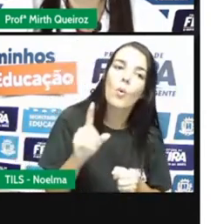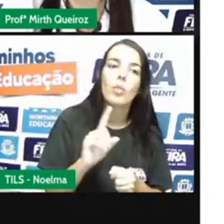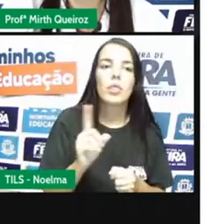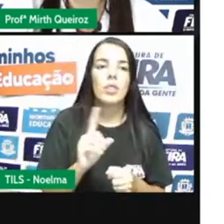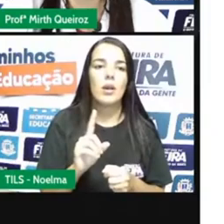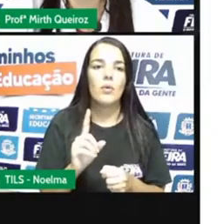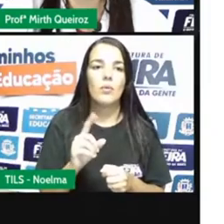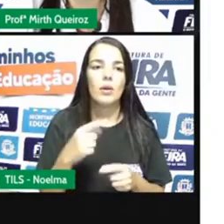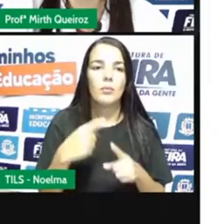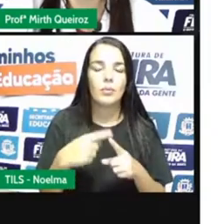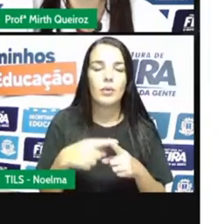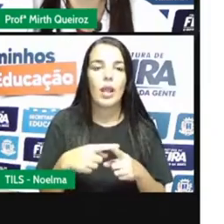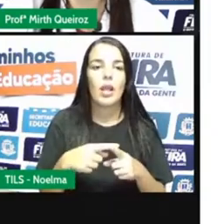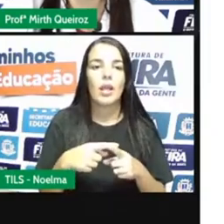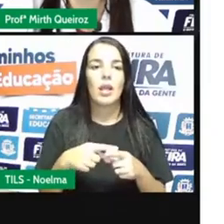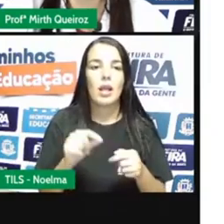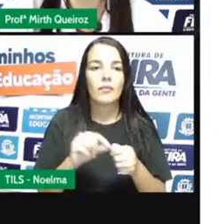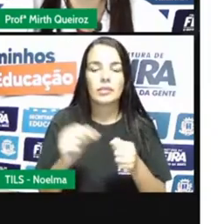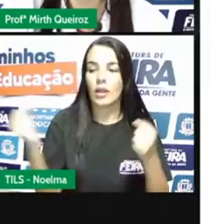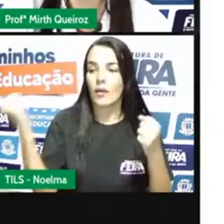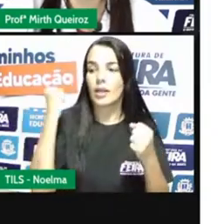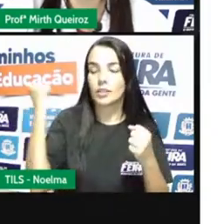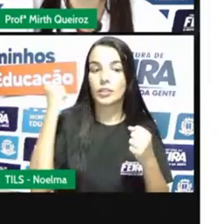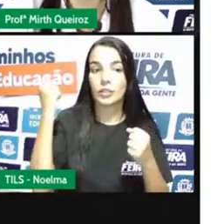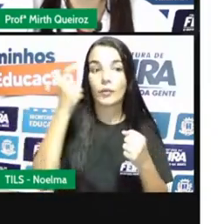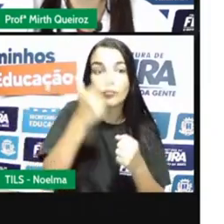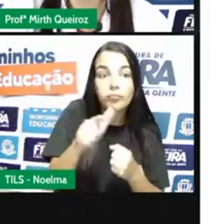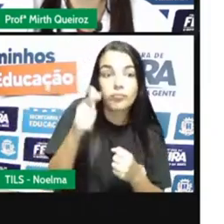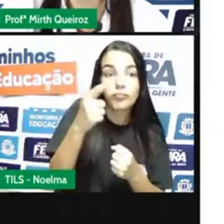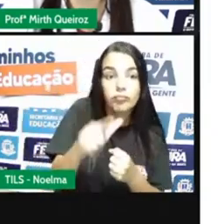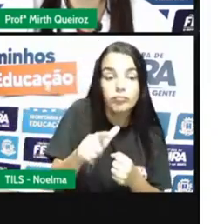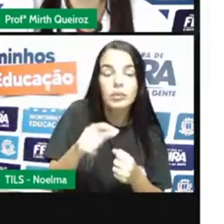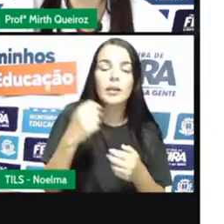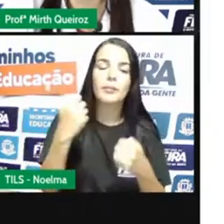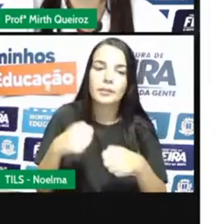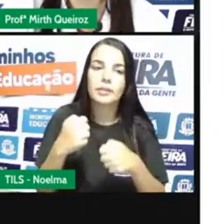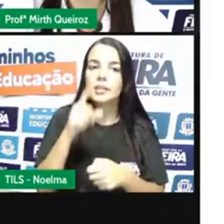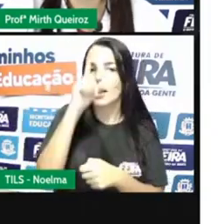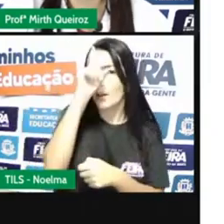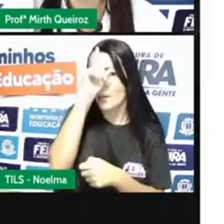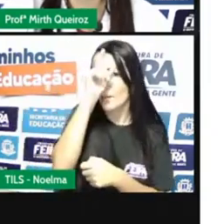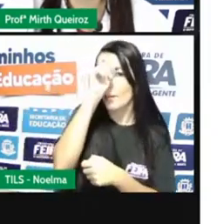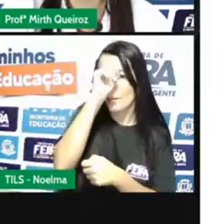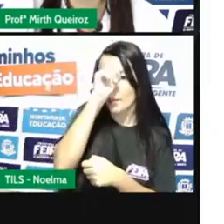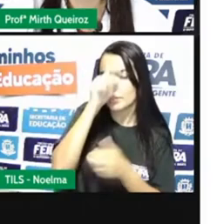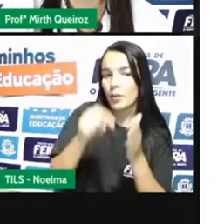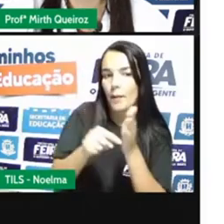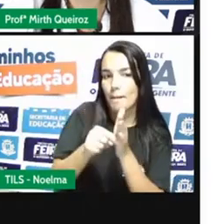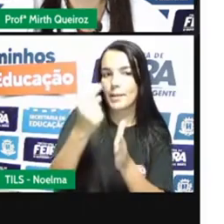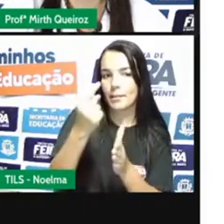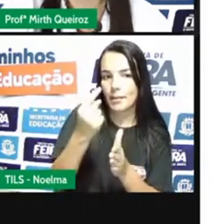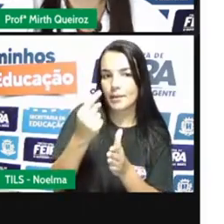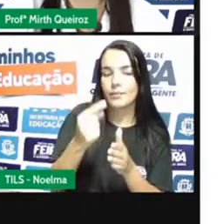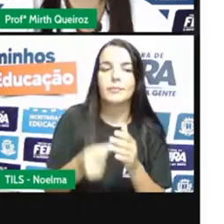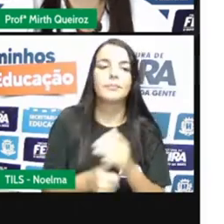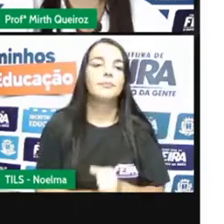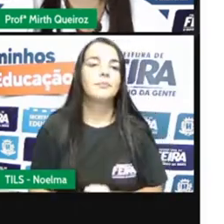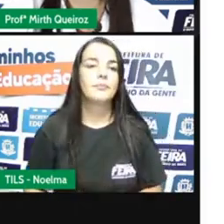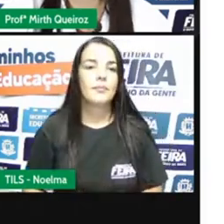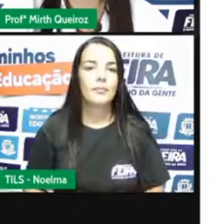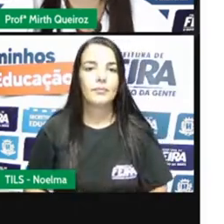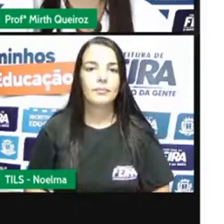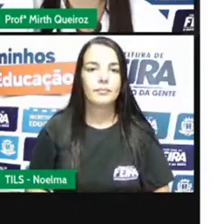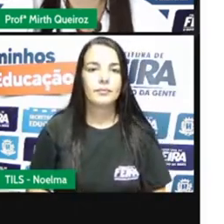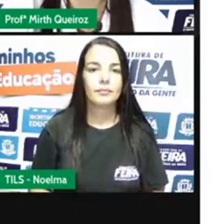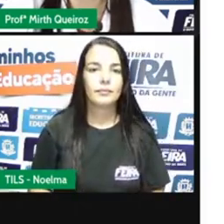esforço repetitivo. Portanto, a primeira recomendação é levar uma criança ao pediatra antes de iniciar qualquer